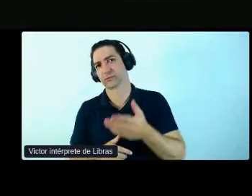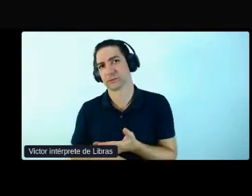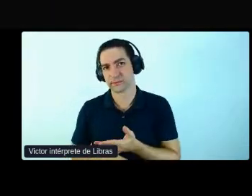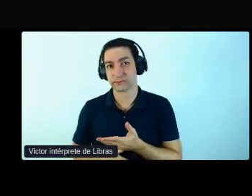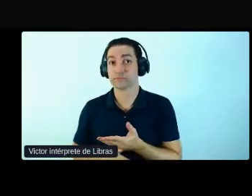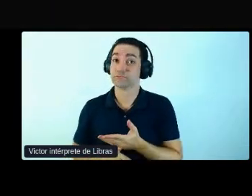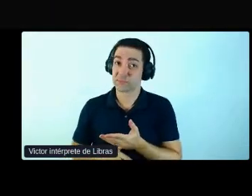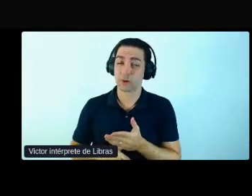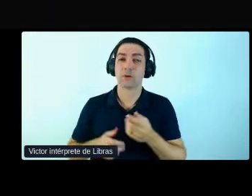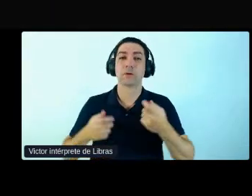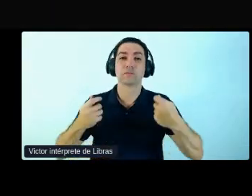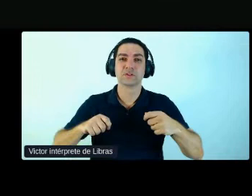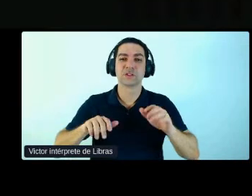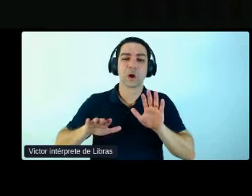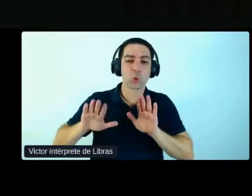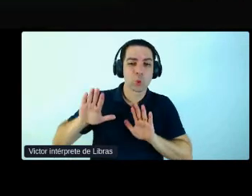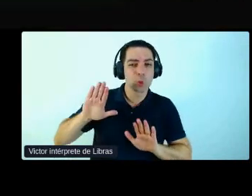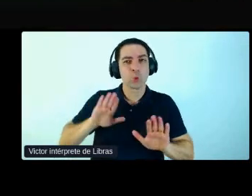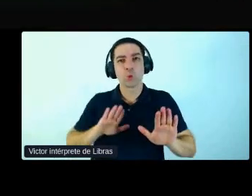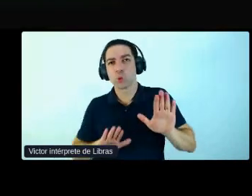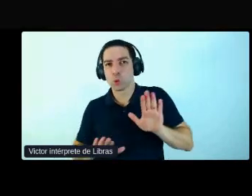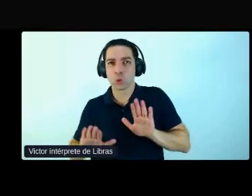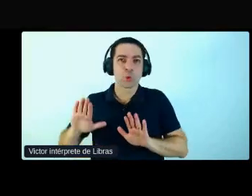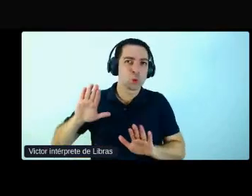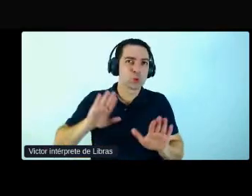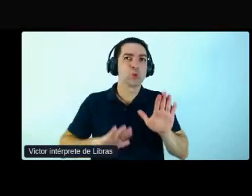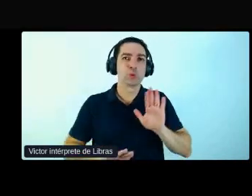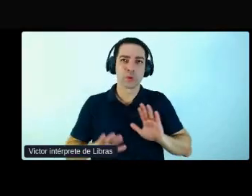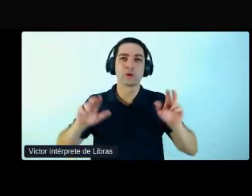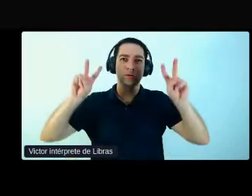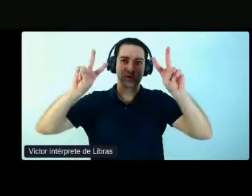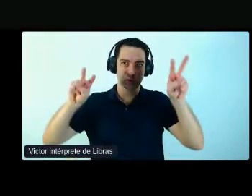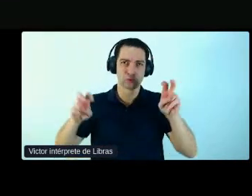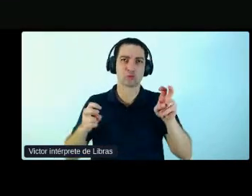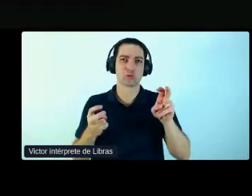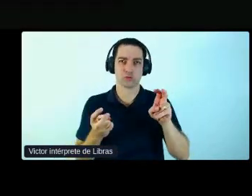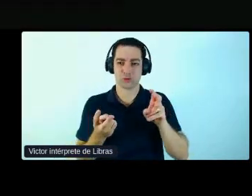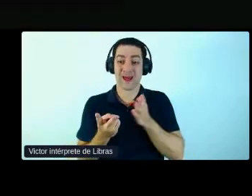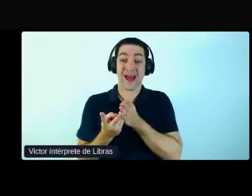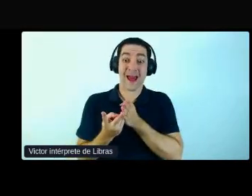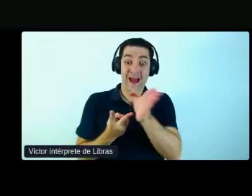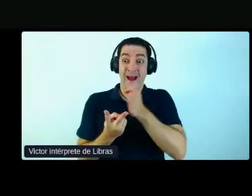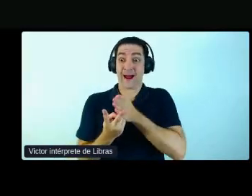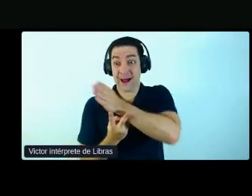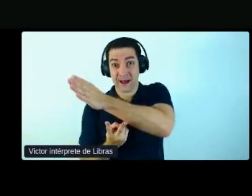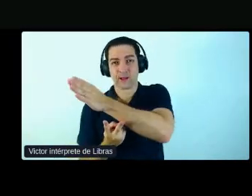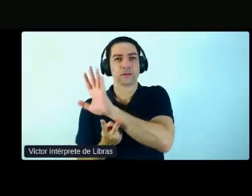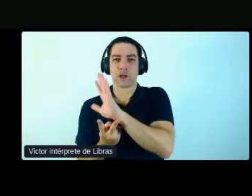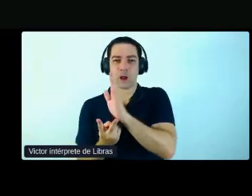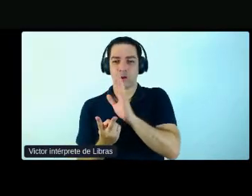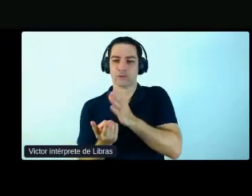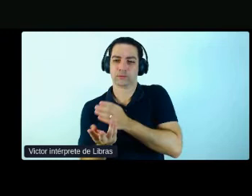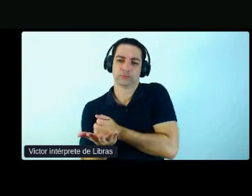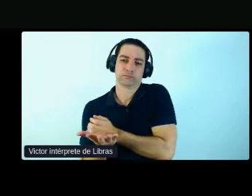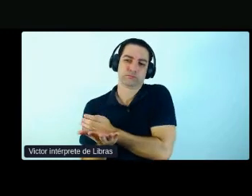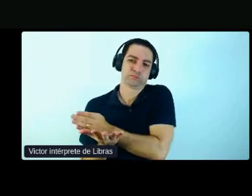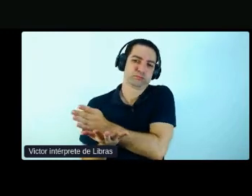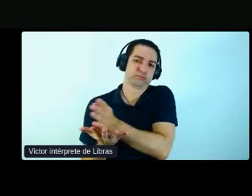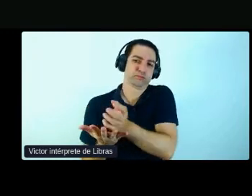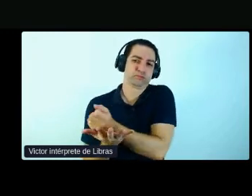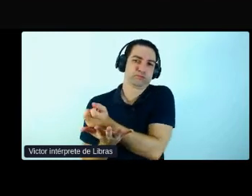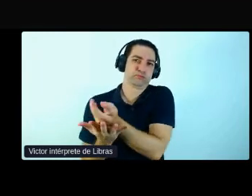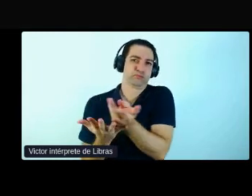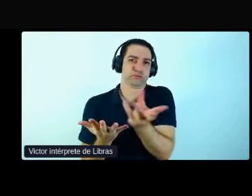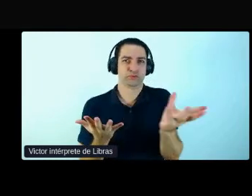intersexo e sem nenhum preconceito, tá? E para a gente entender essas questões